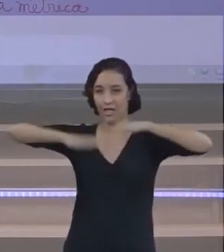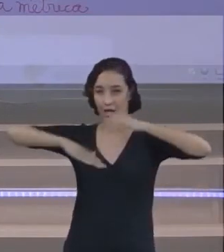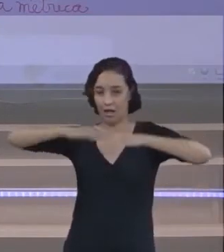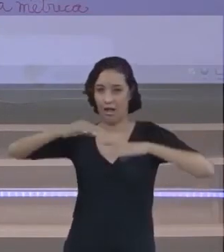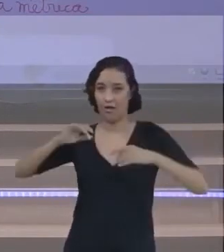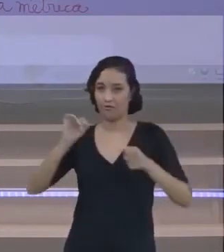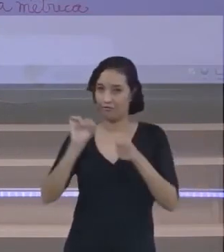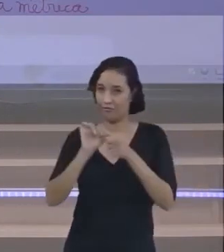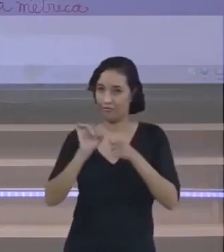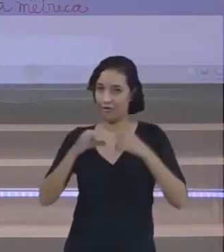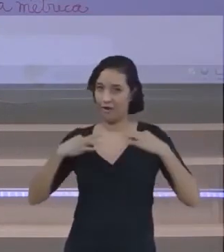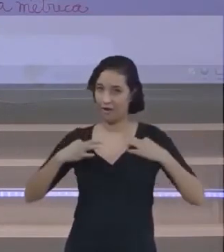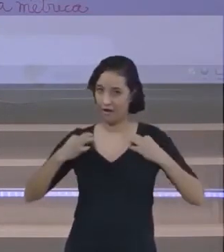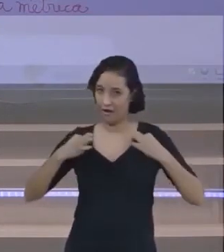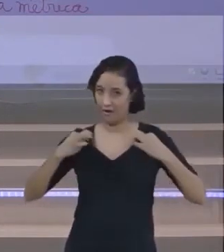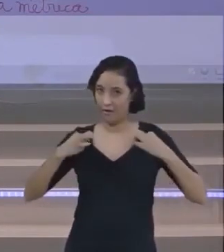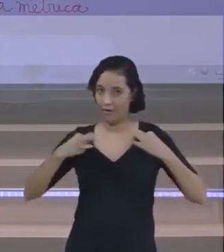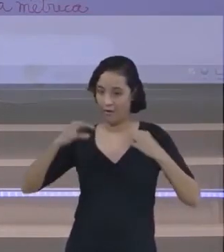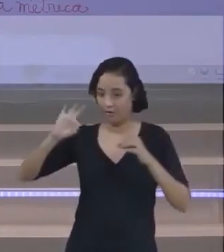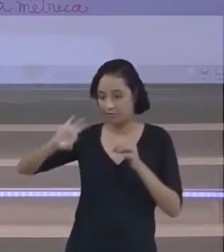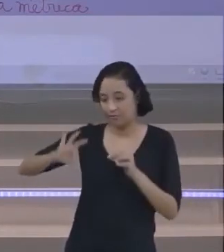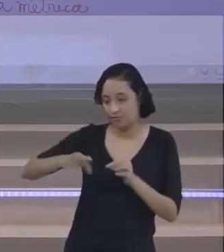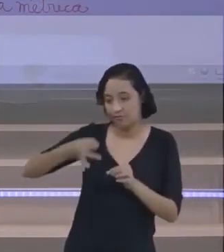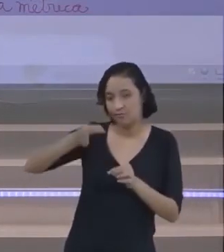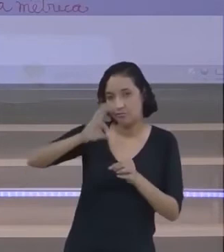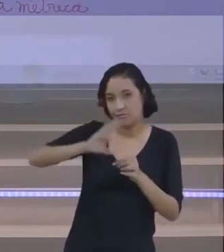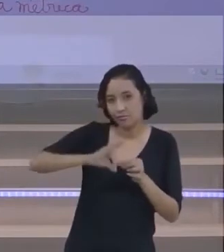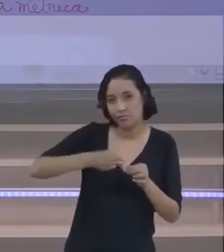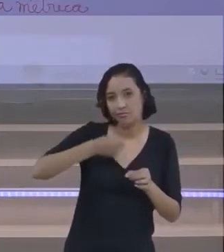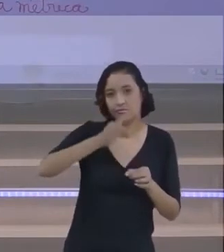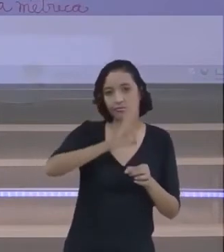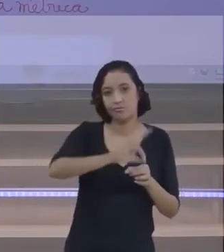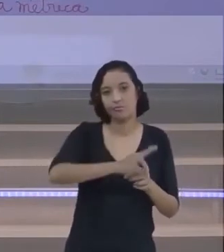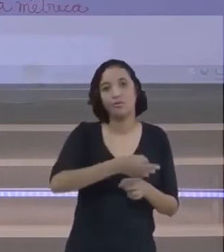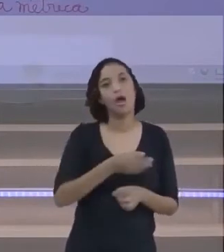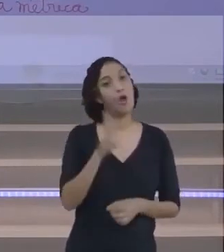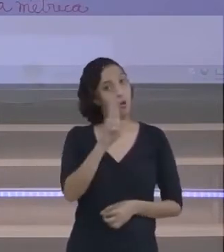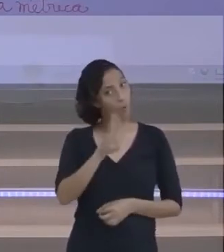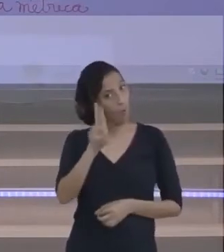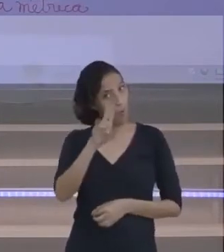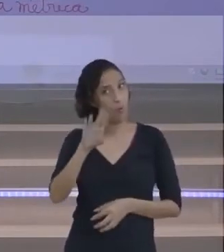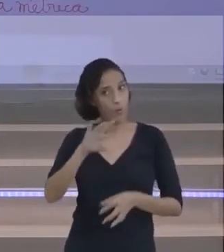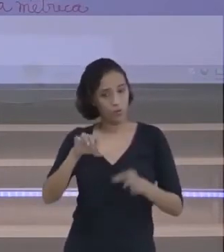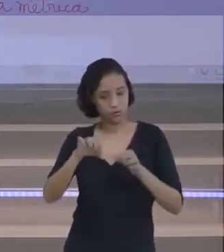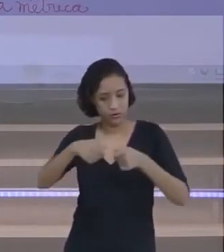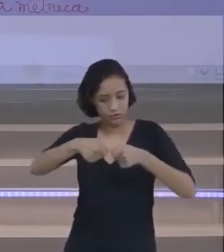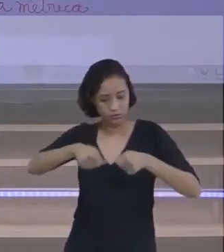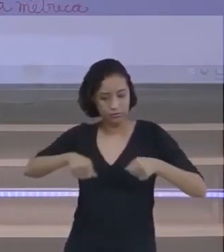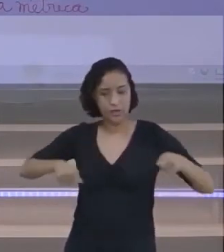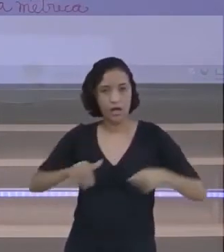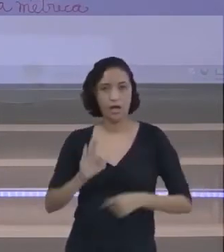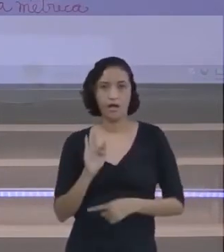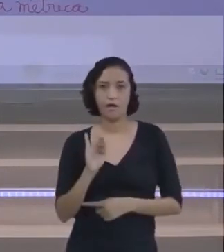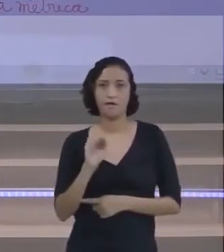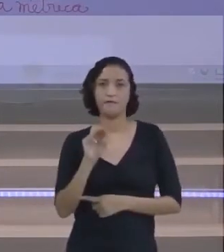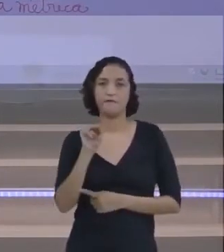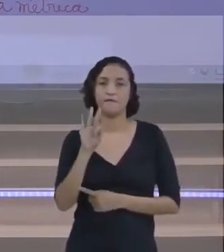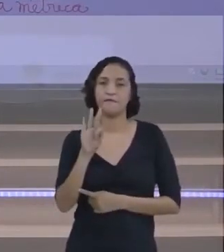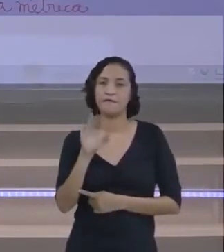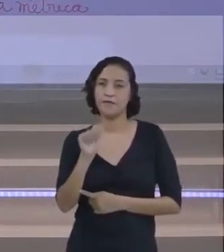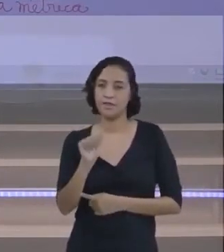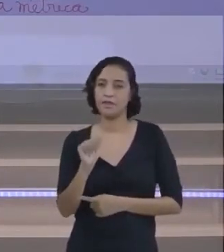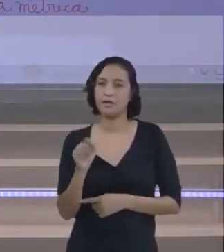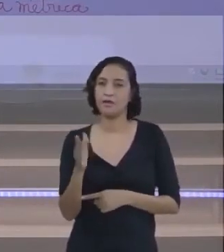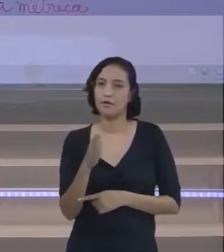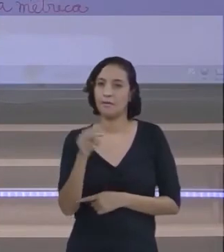as medidas do nosso corpo para fazer as roupas. Então, é muito utilizado a fita métrica. Muito utilizado